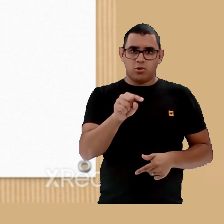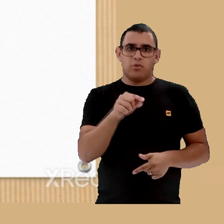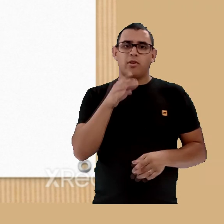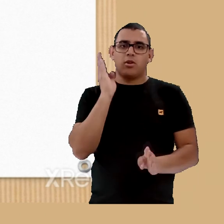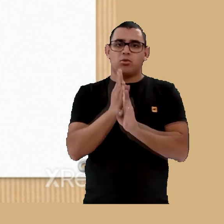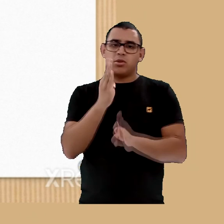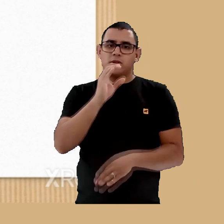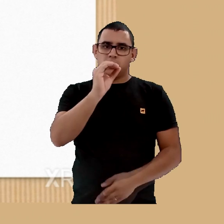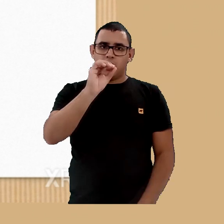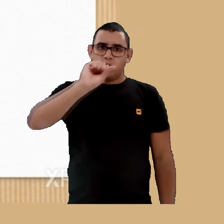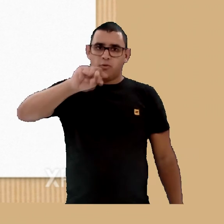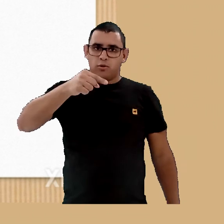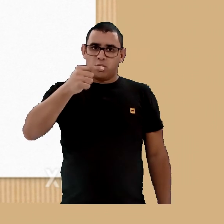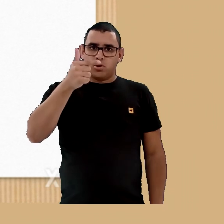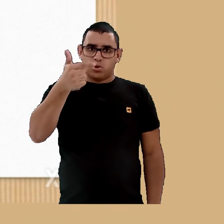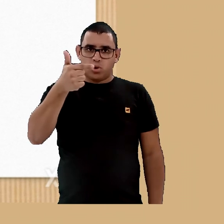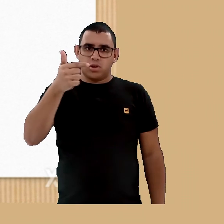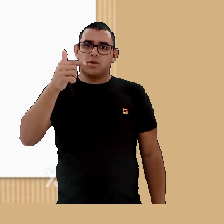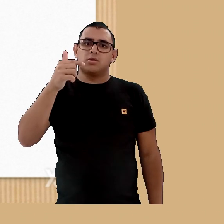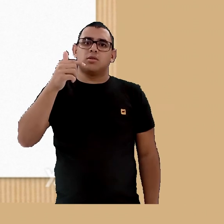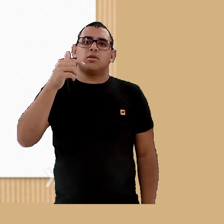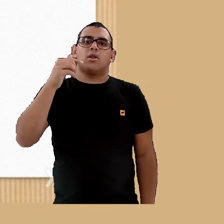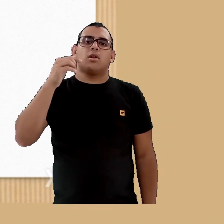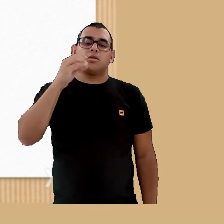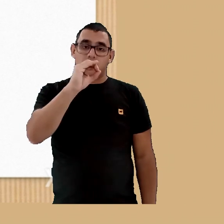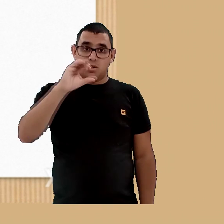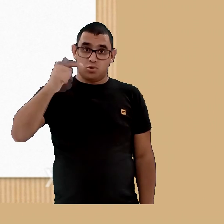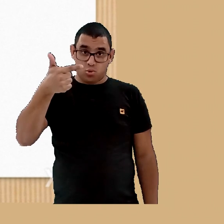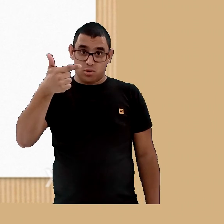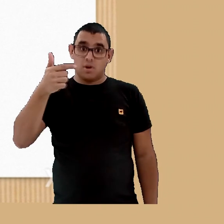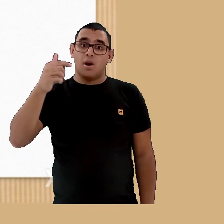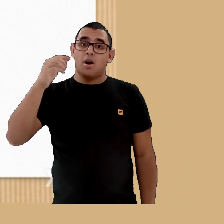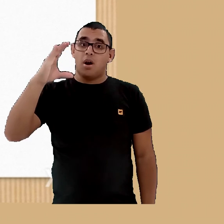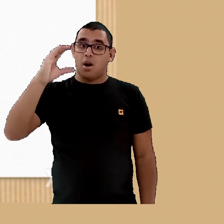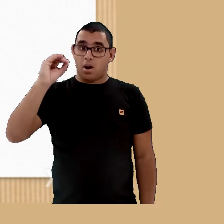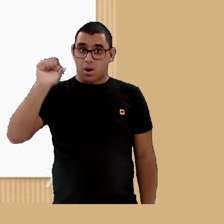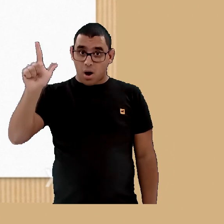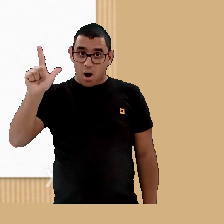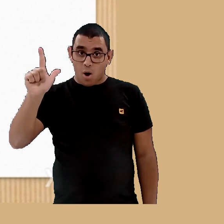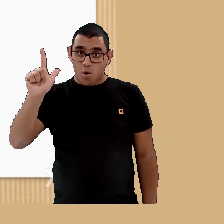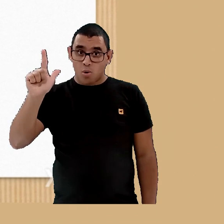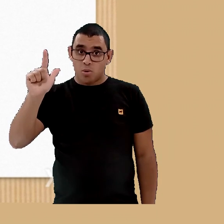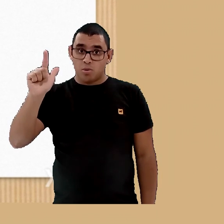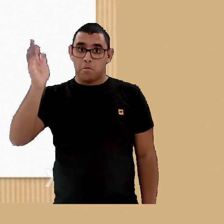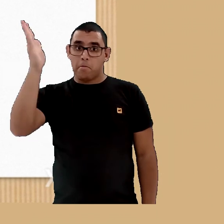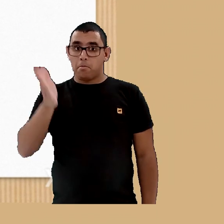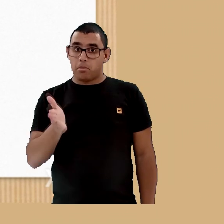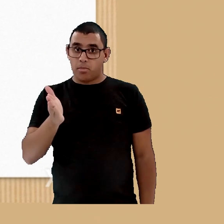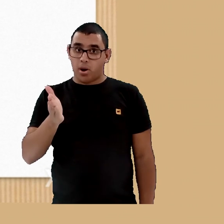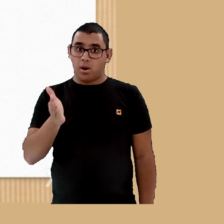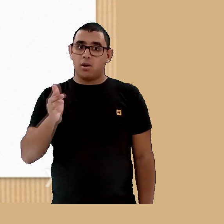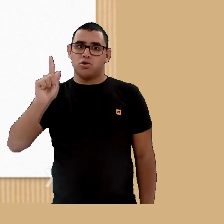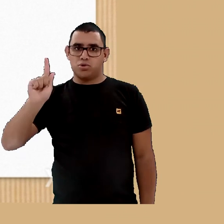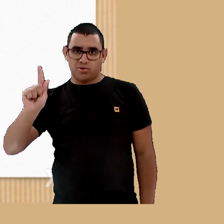equivale a 0,2 calorias por grama. E para calcular a capacidade térmica, também